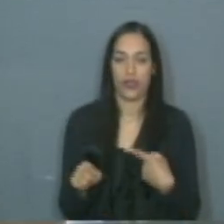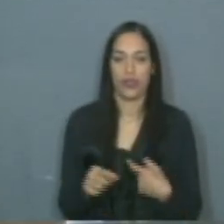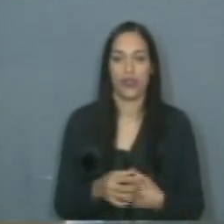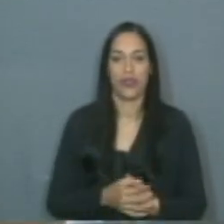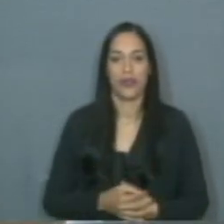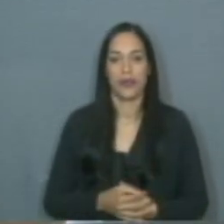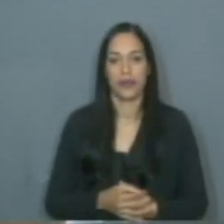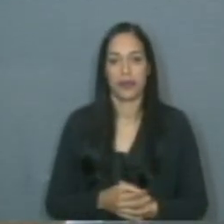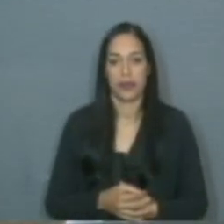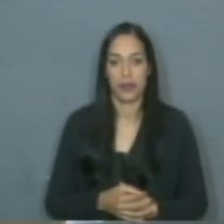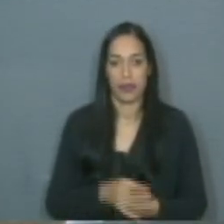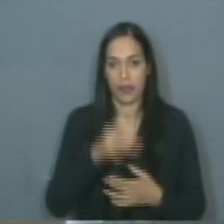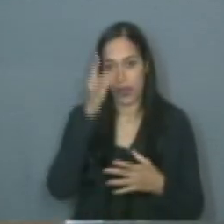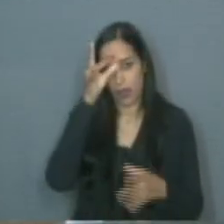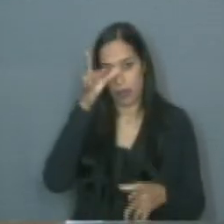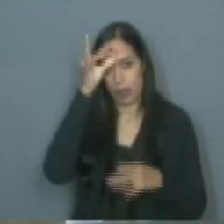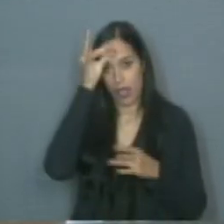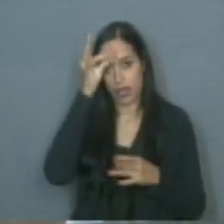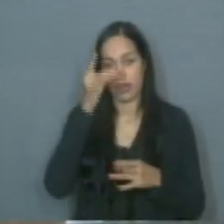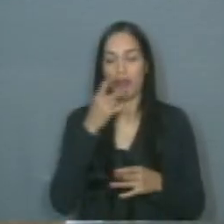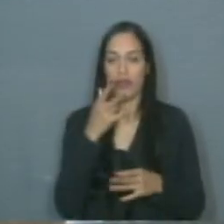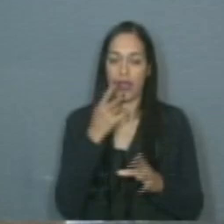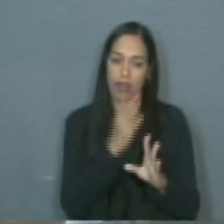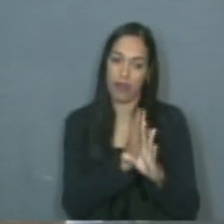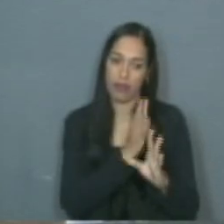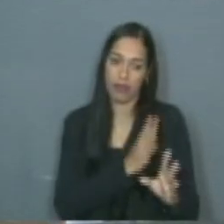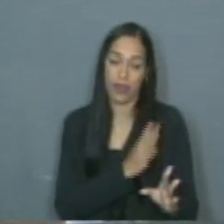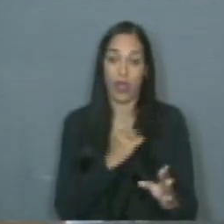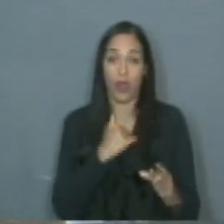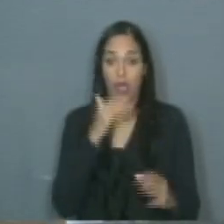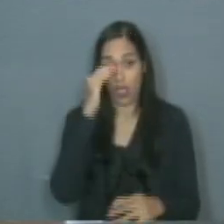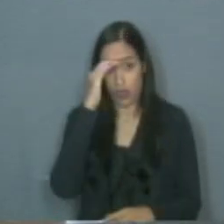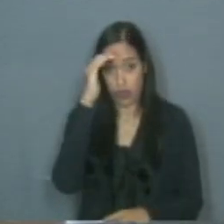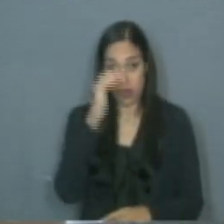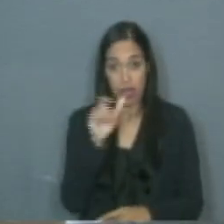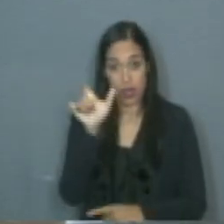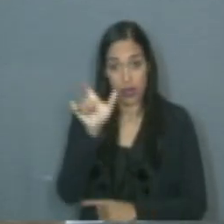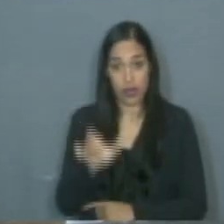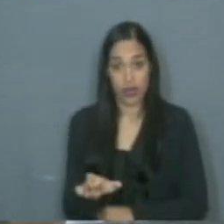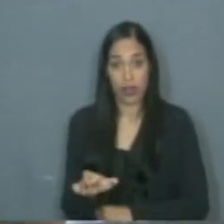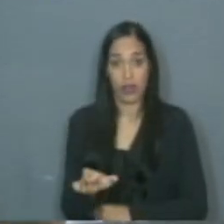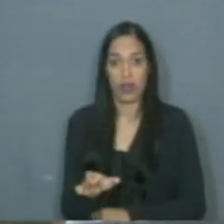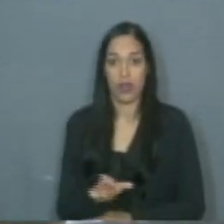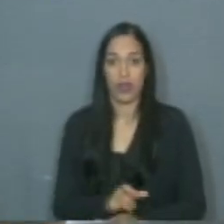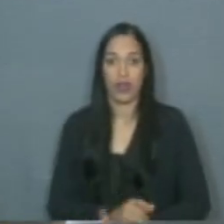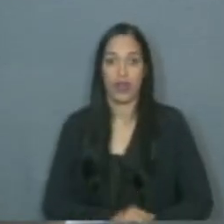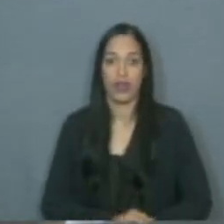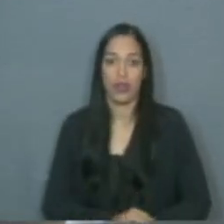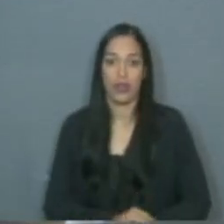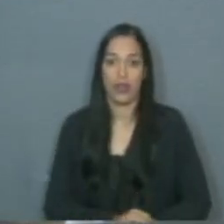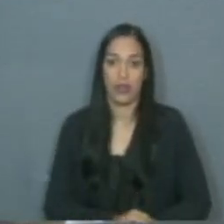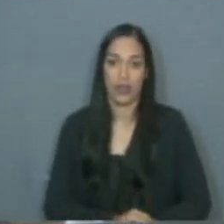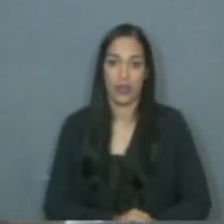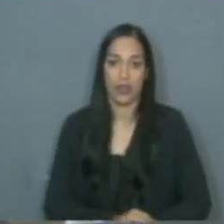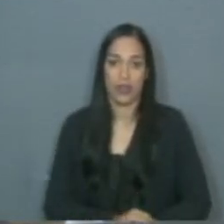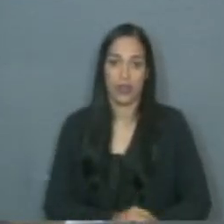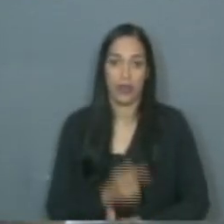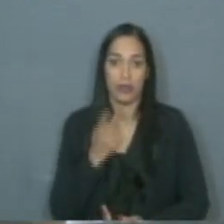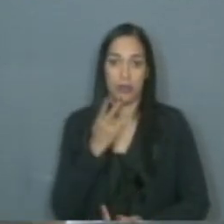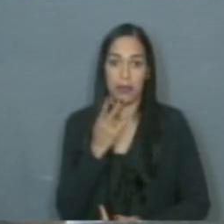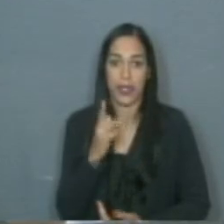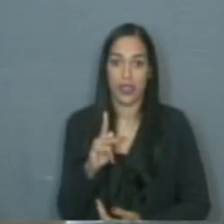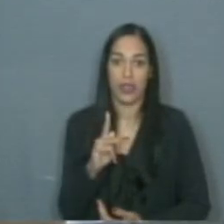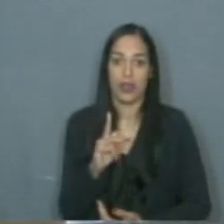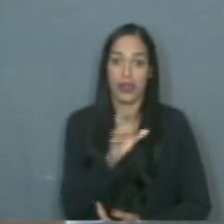Como eu falei ali numa parte, eu respeito o indivíduo. Afinal de contas, eu prego,